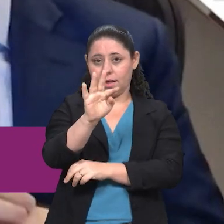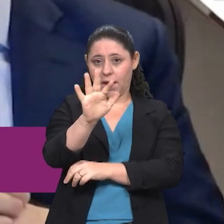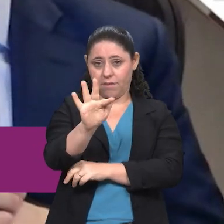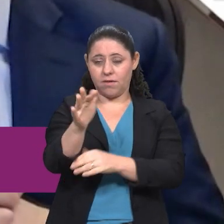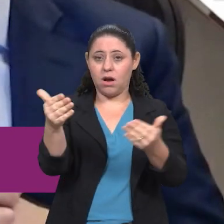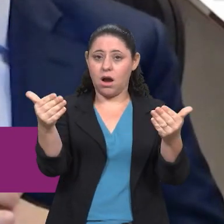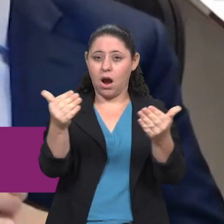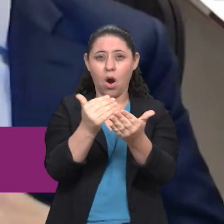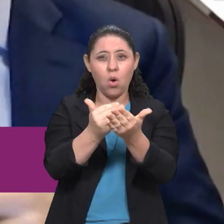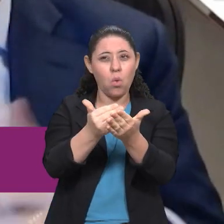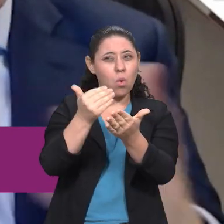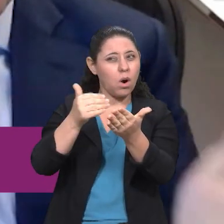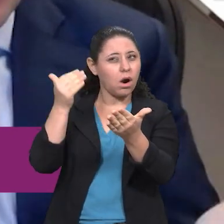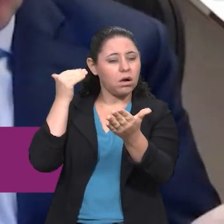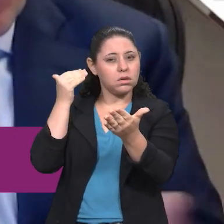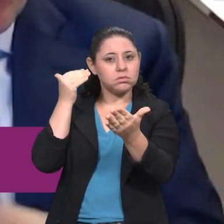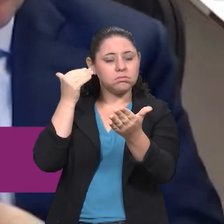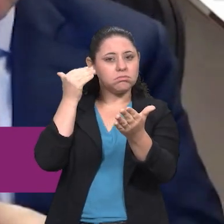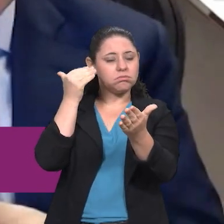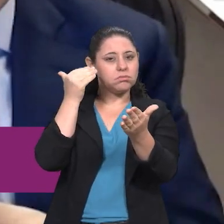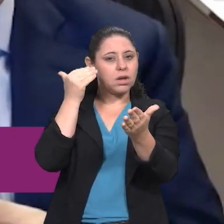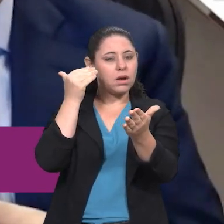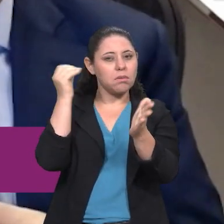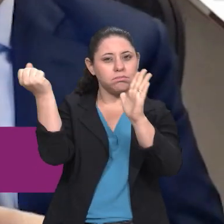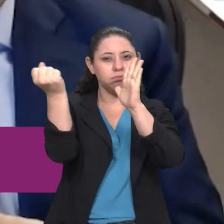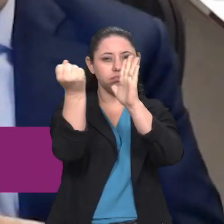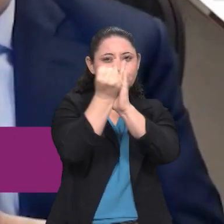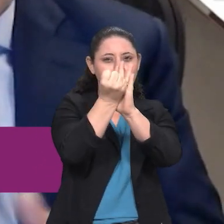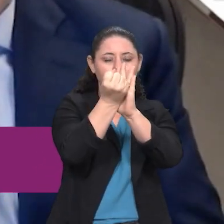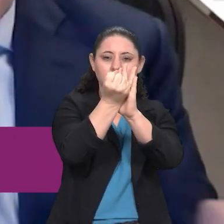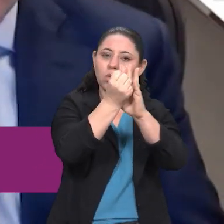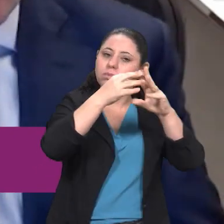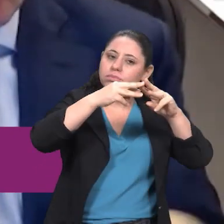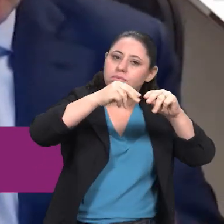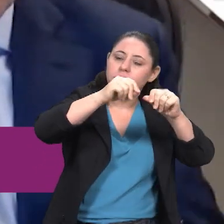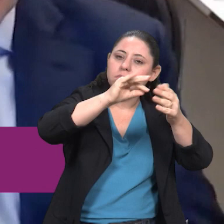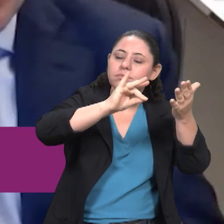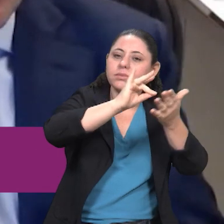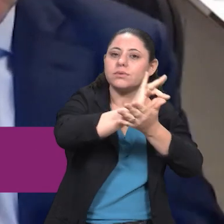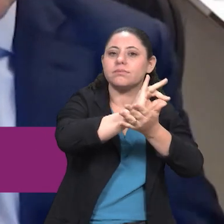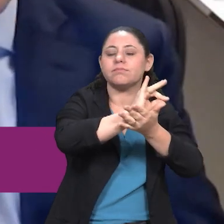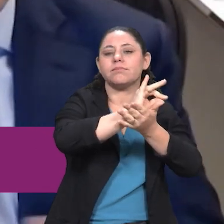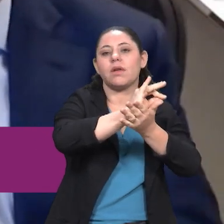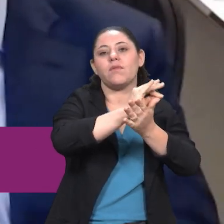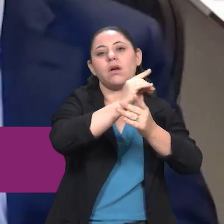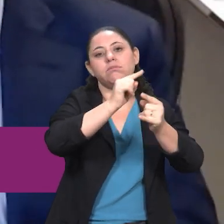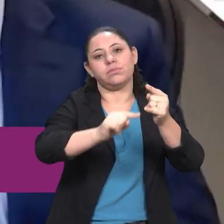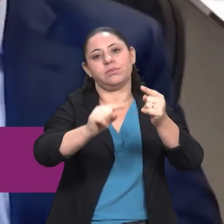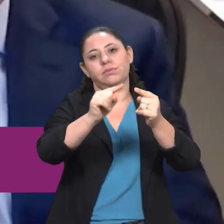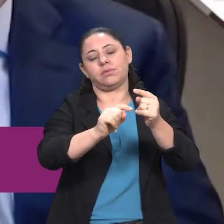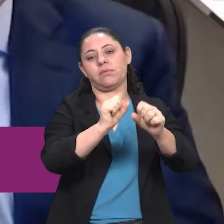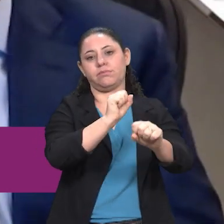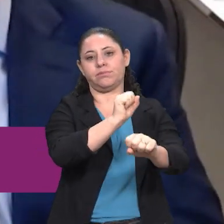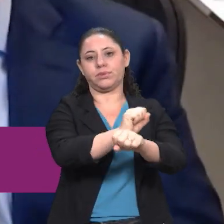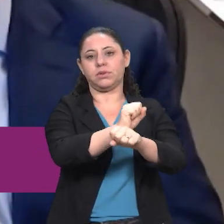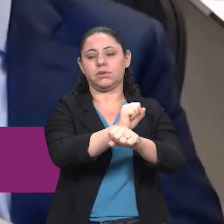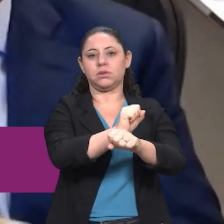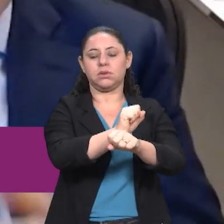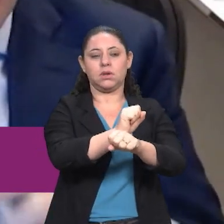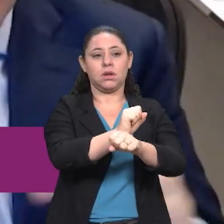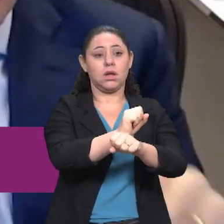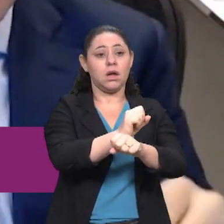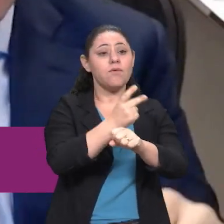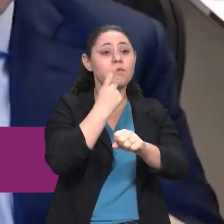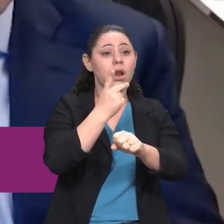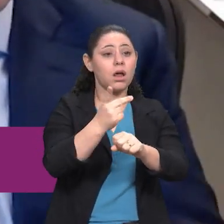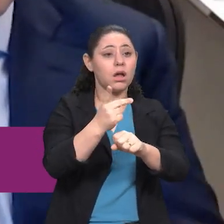agora, em que foi derrubado o marco temporal, eu atendendo a alguns clientes, algumas federações, fiz a sustentação oral e eu